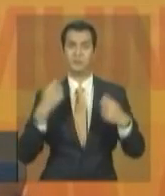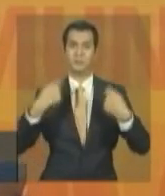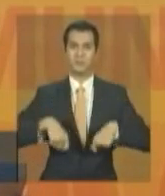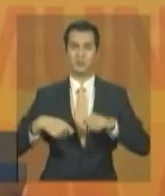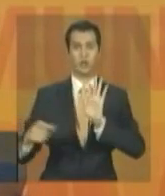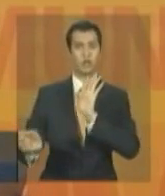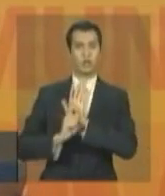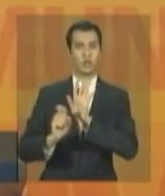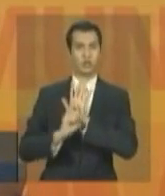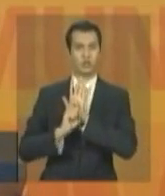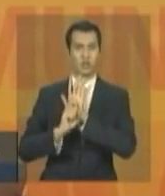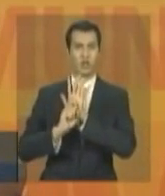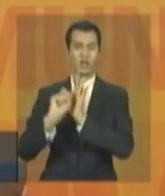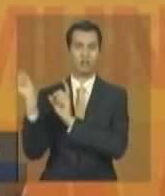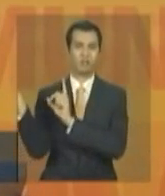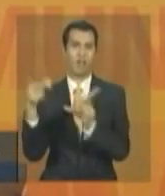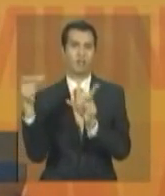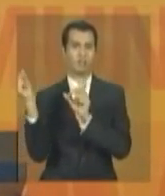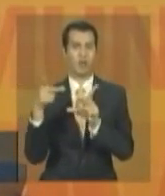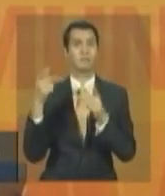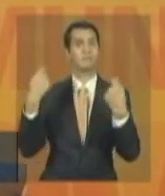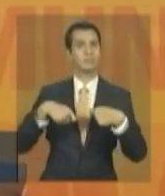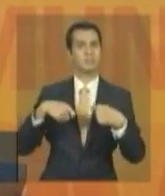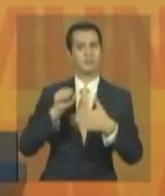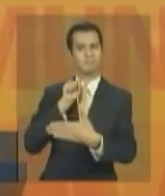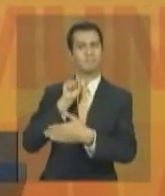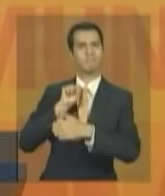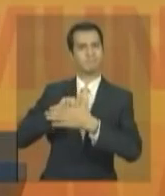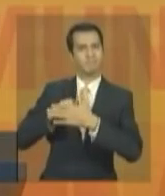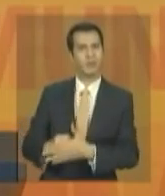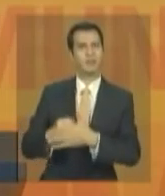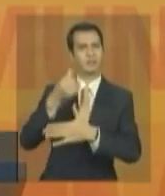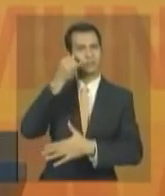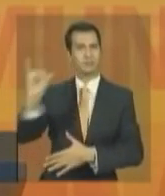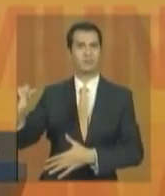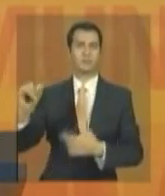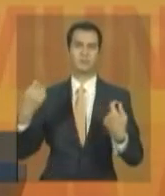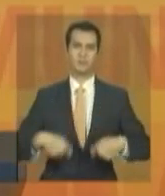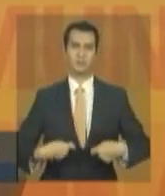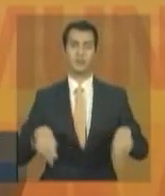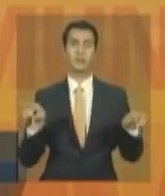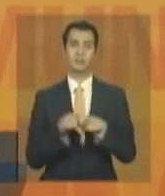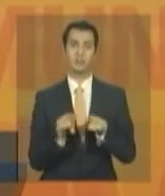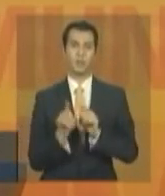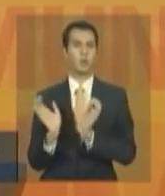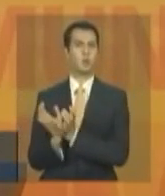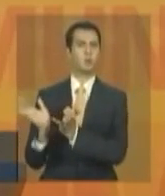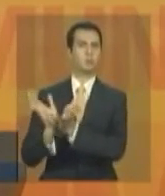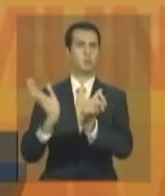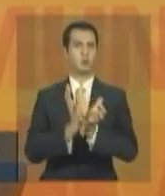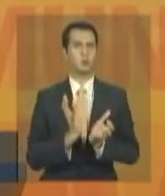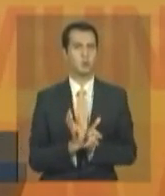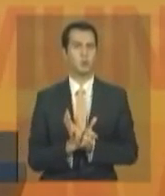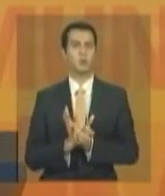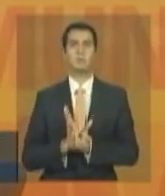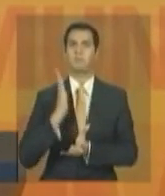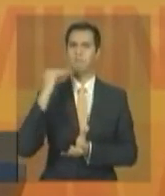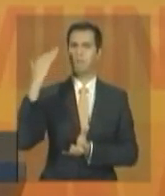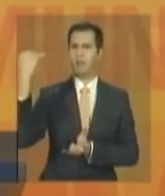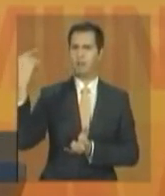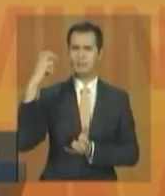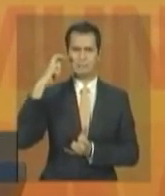a entrada e vai conter e vai desbaratar as redes